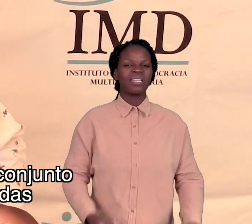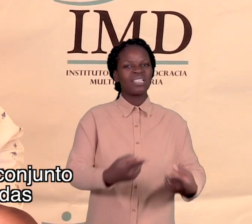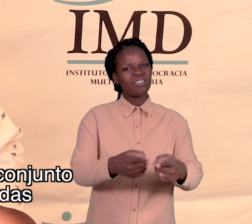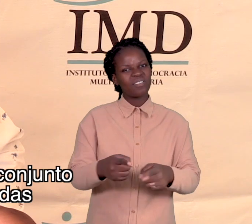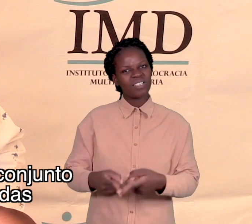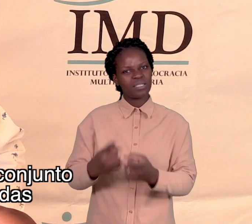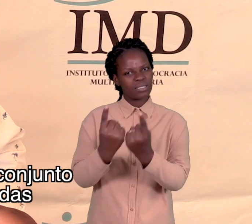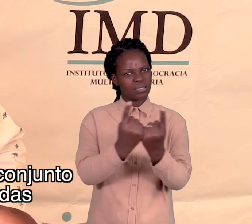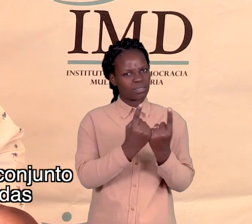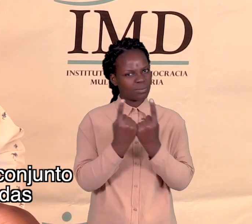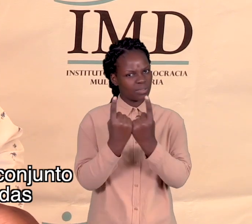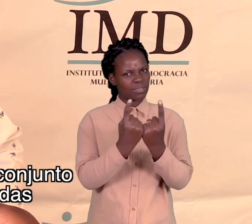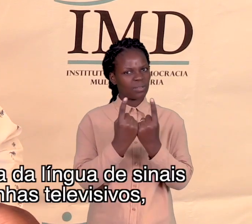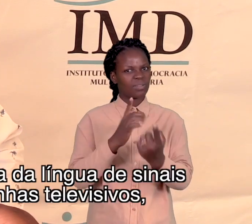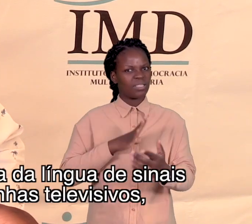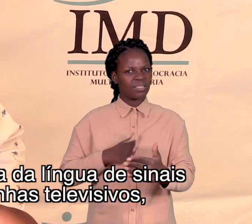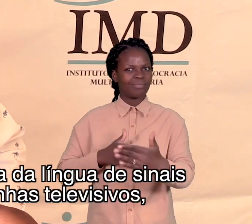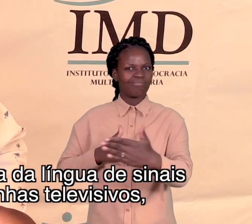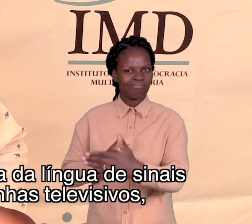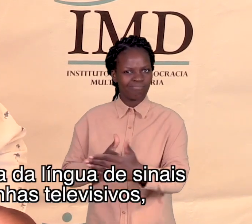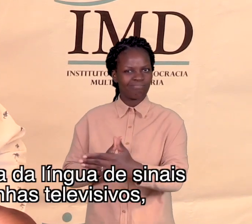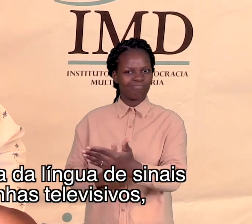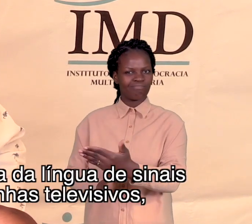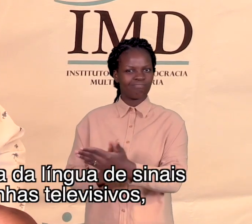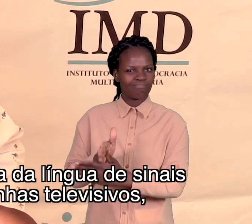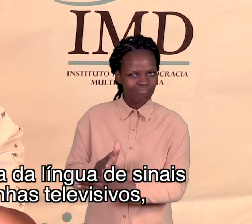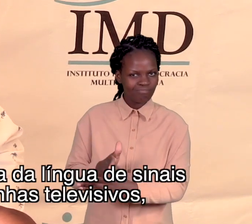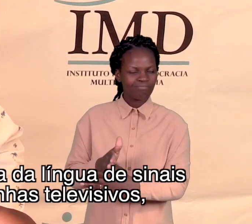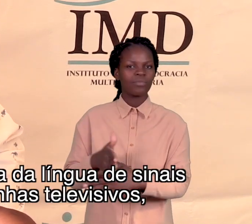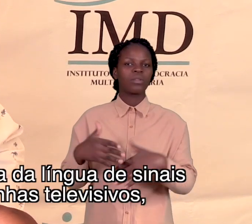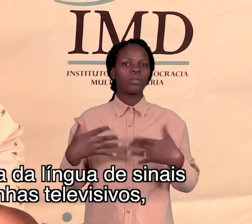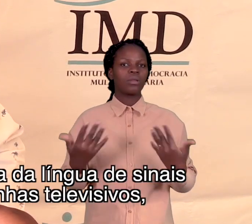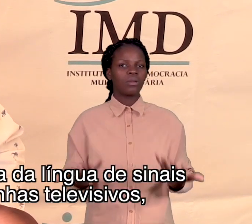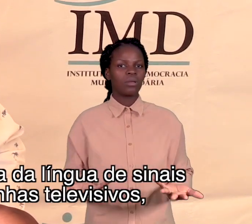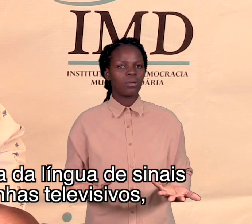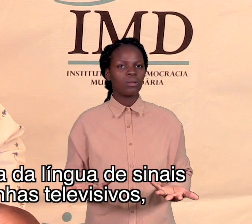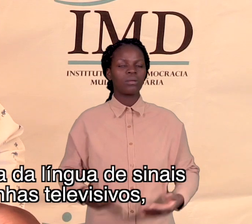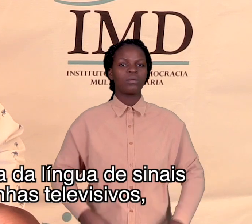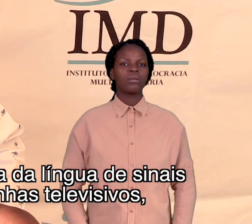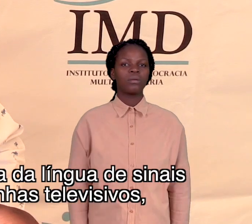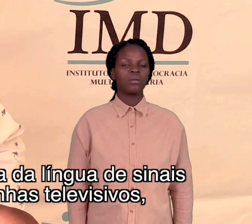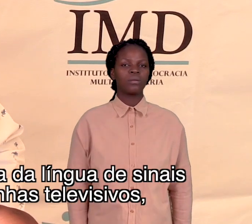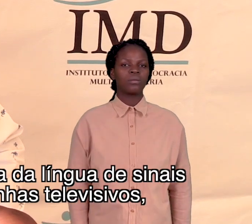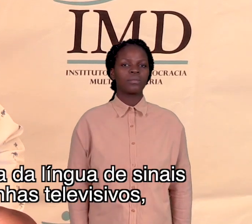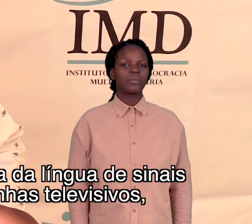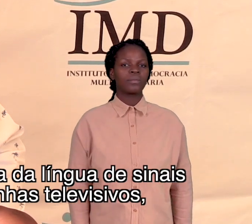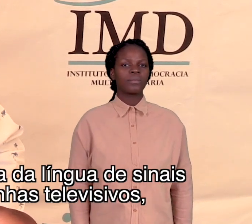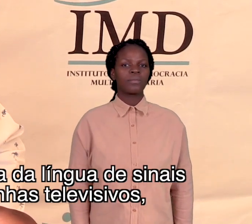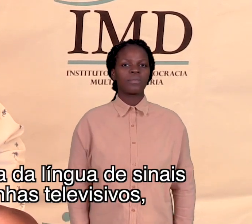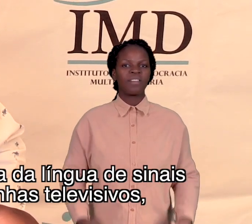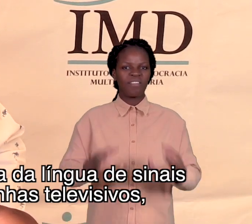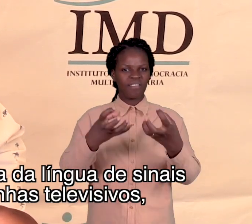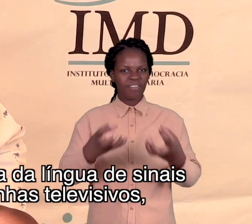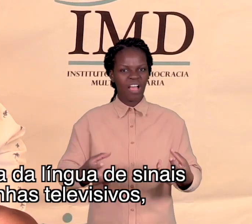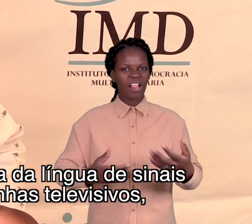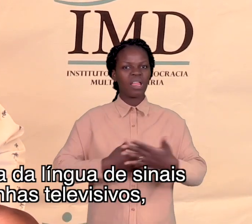de barreiras aqui enumeradas, a inacessibilidade física, a falta ou a ausência